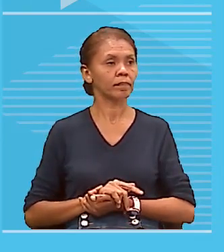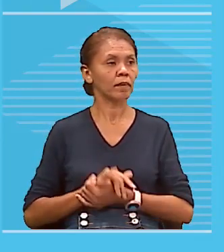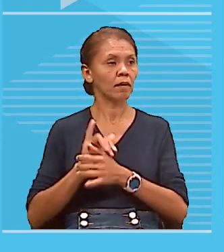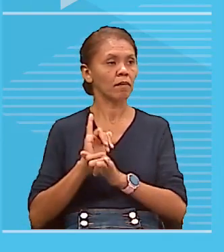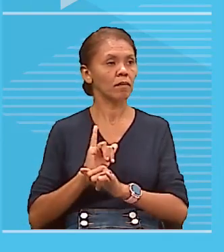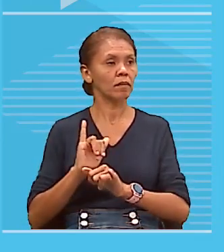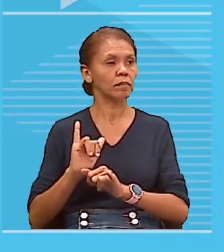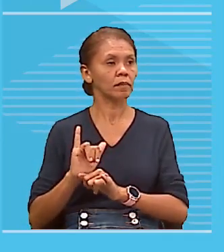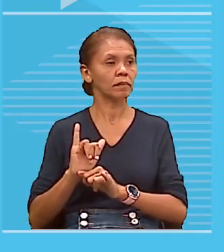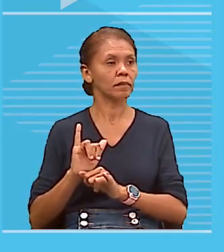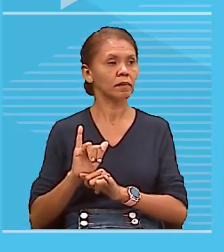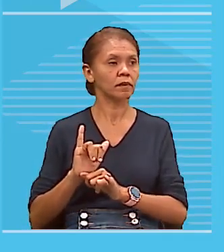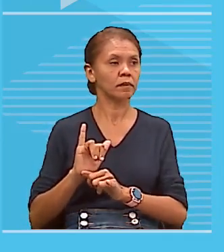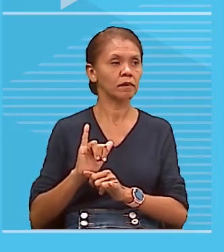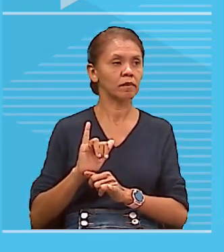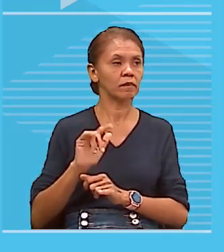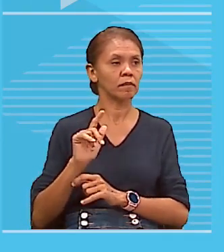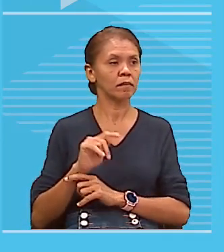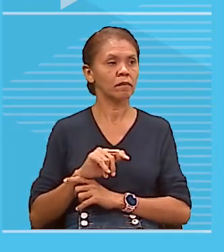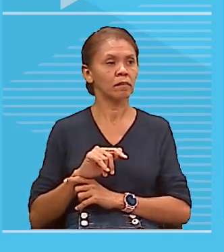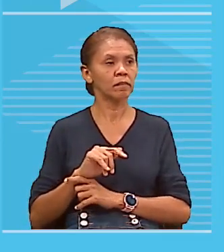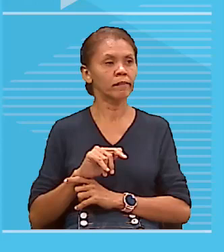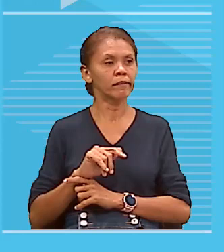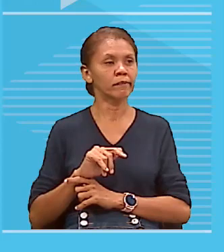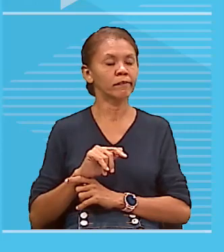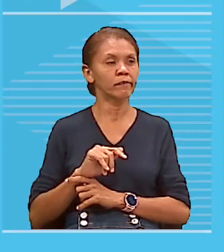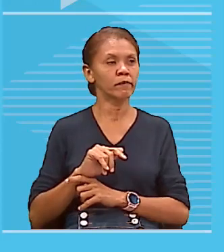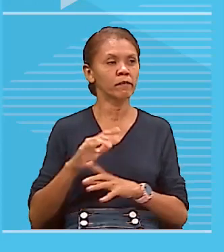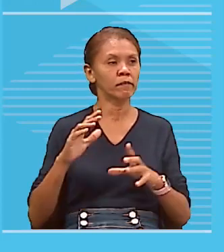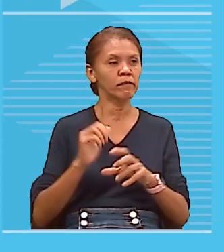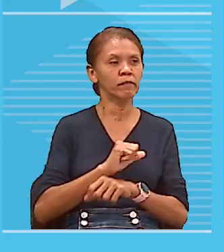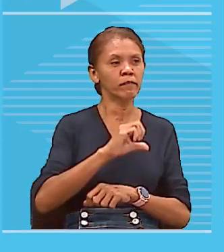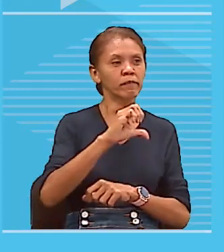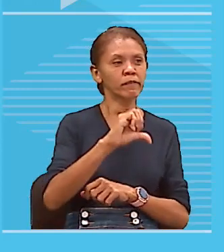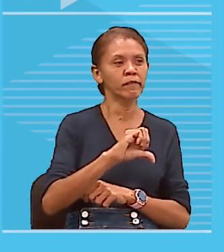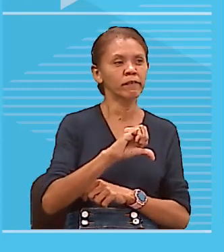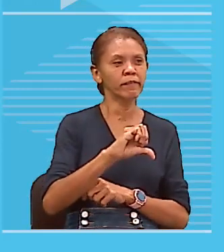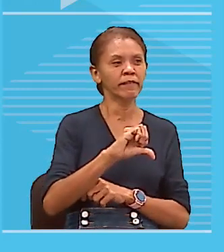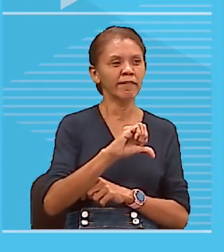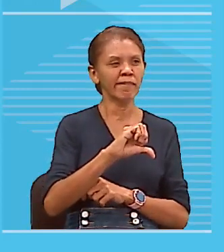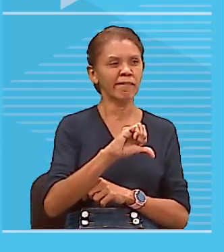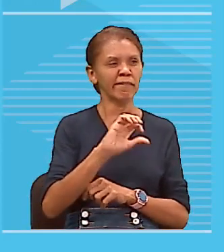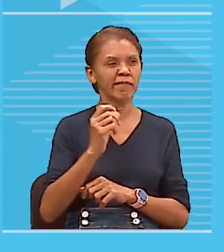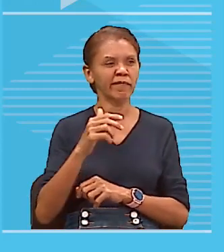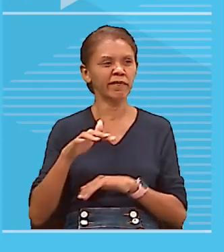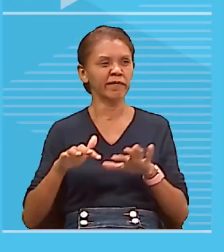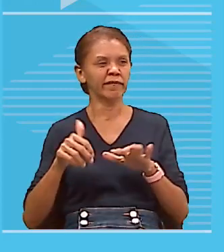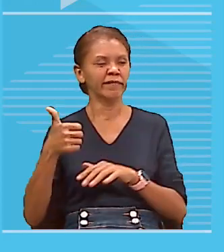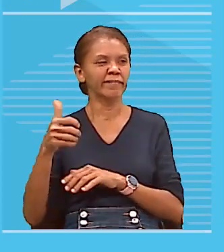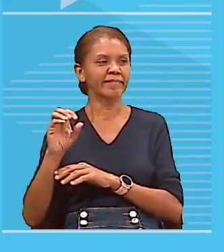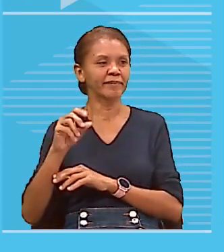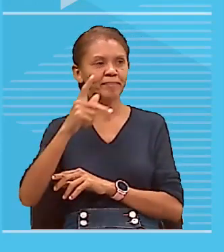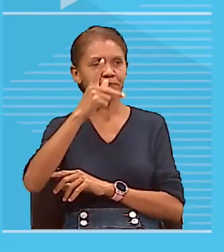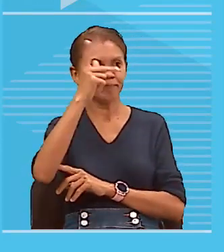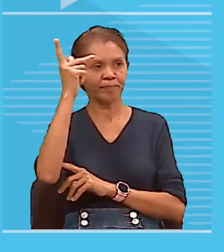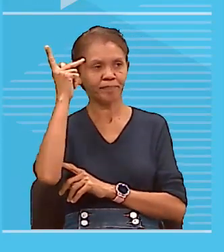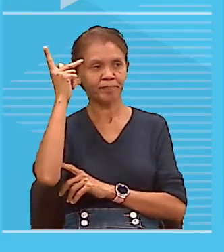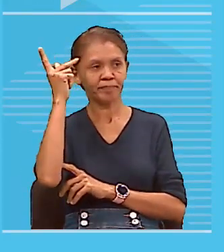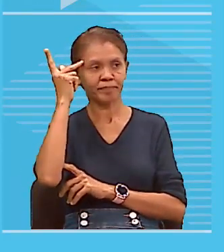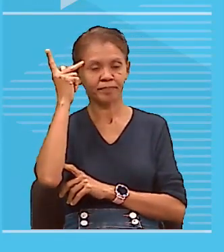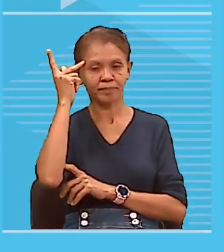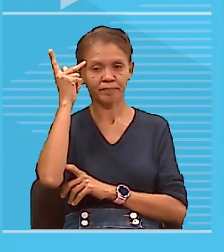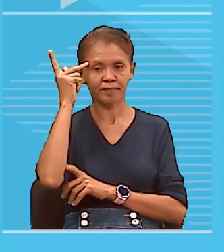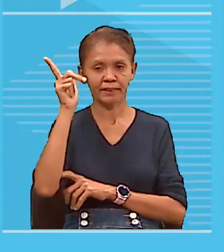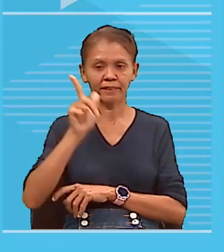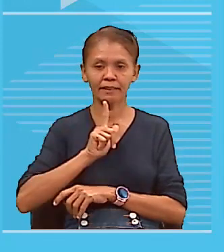poluentes, eles estão no ar, né? Como a gente está vendo, na água, no solo. Os que estão no ar, gente,